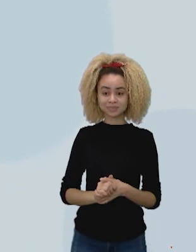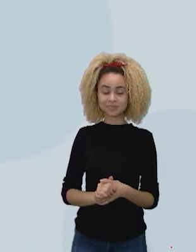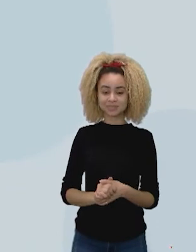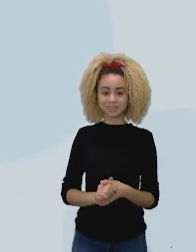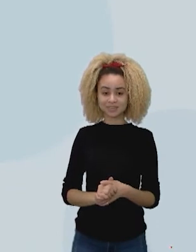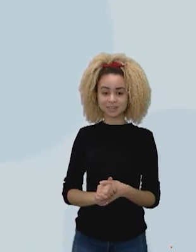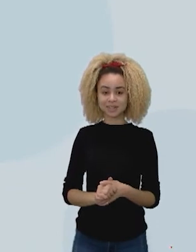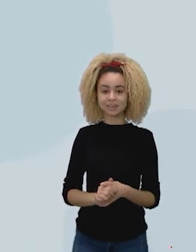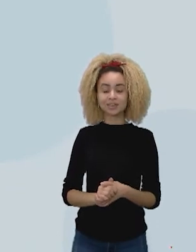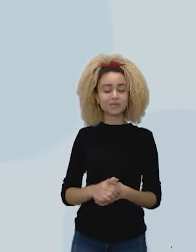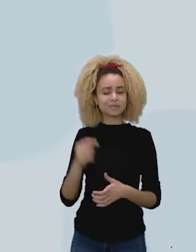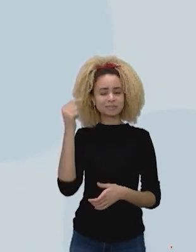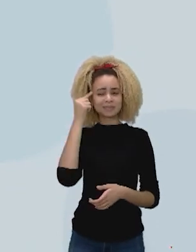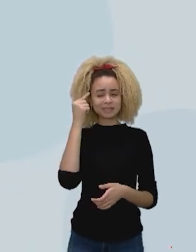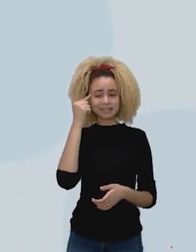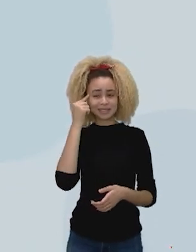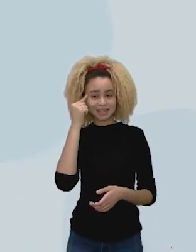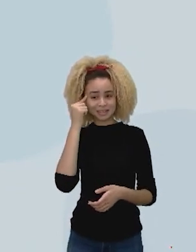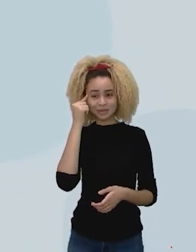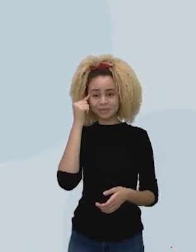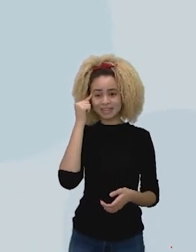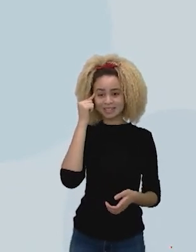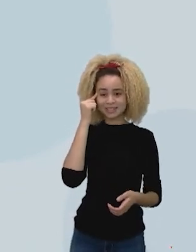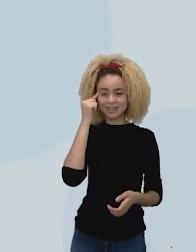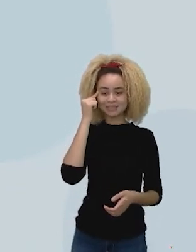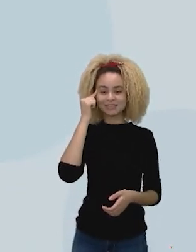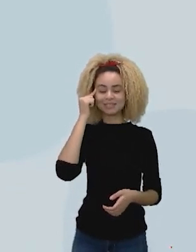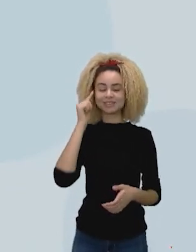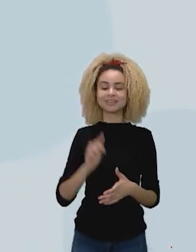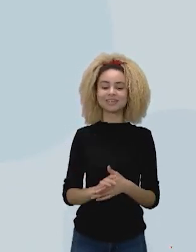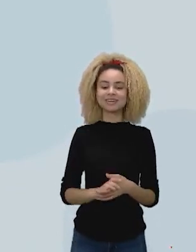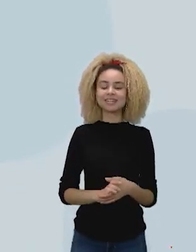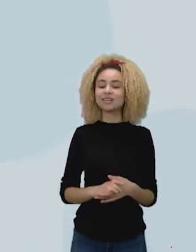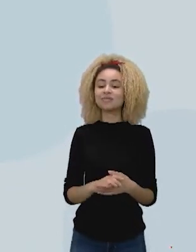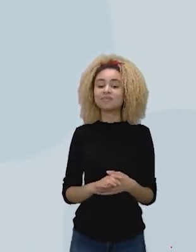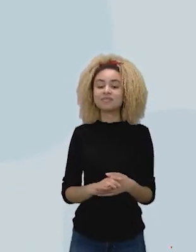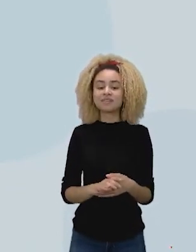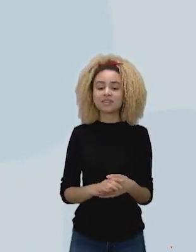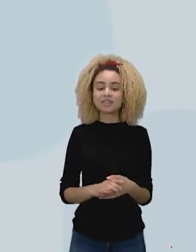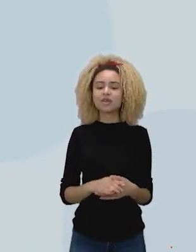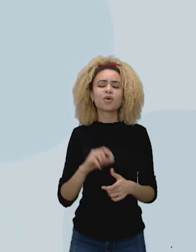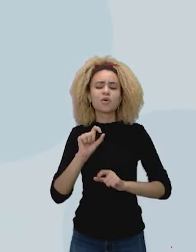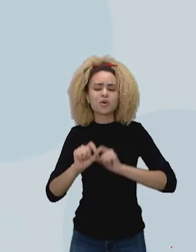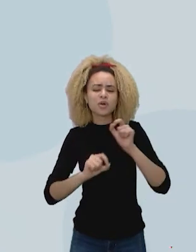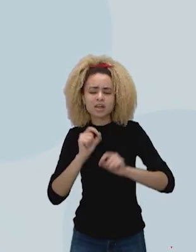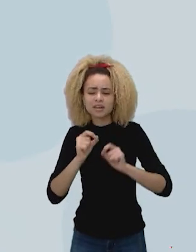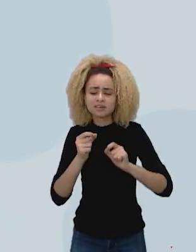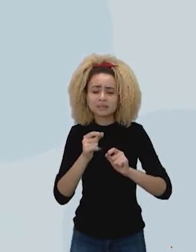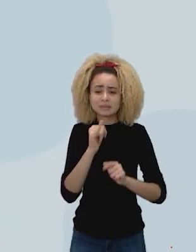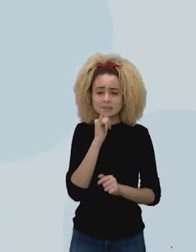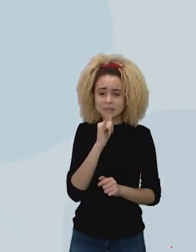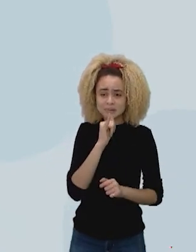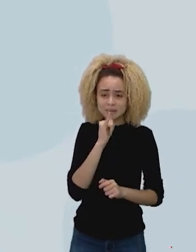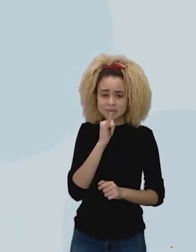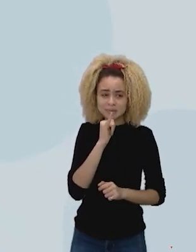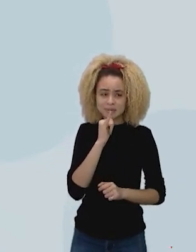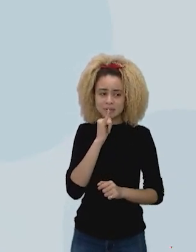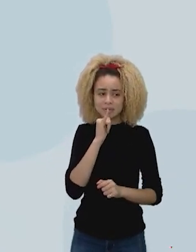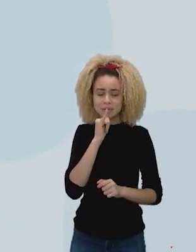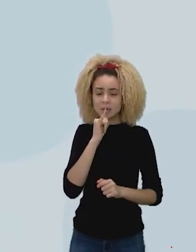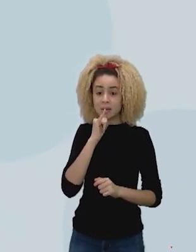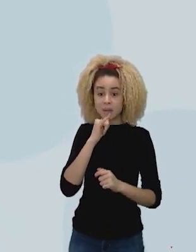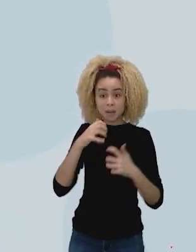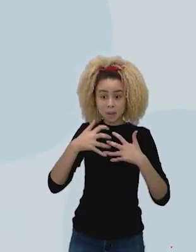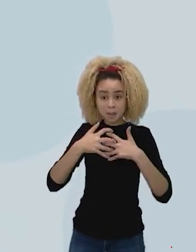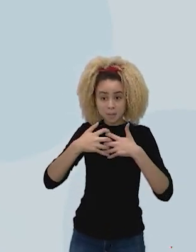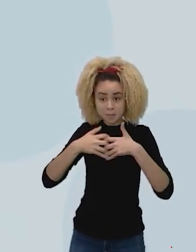aqui, ó. Vamos pensar num outro exemplo de máquina térmica. O que você conseguiria me dar de exemplo de máquina térmica?